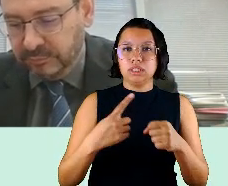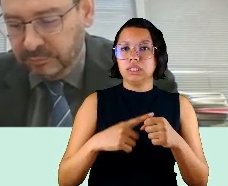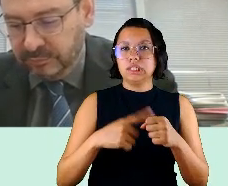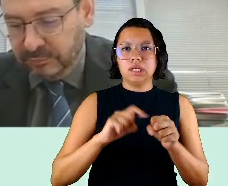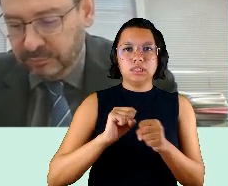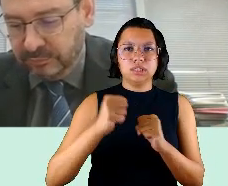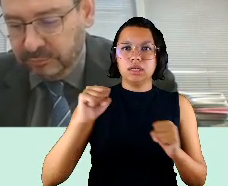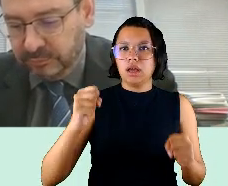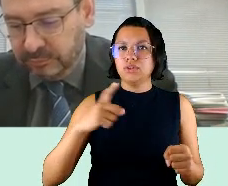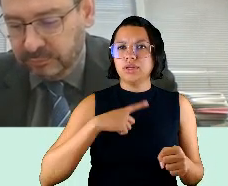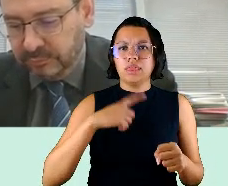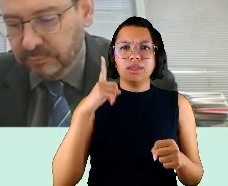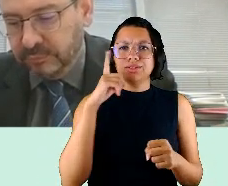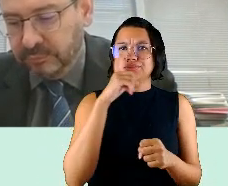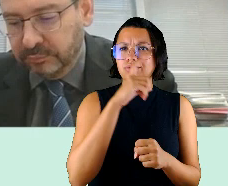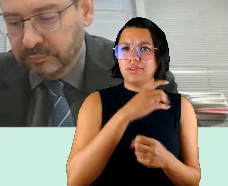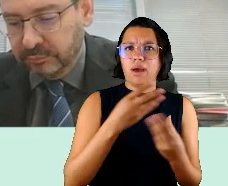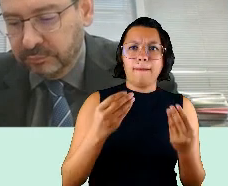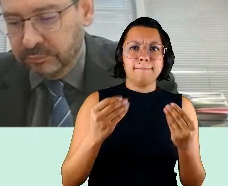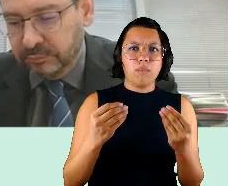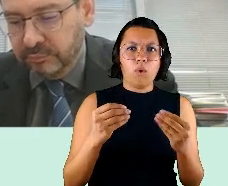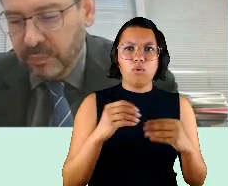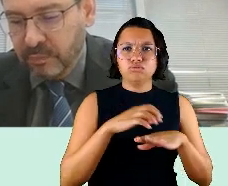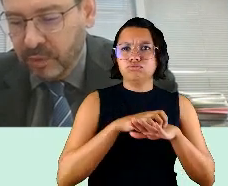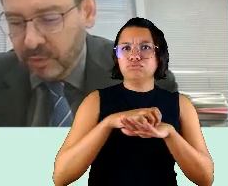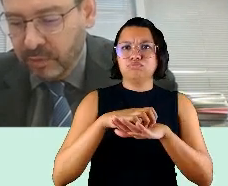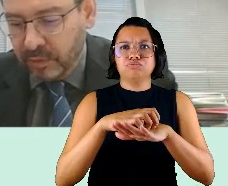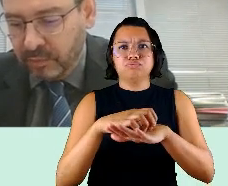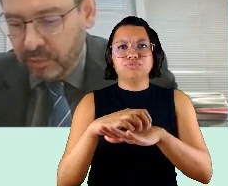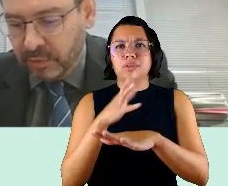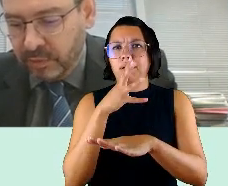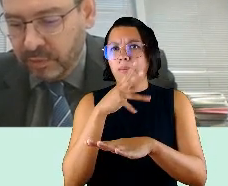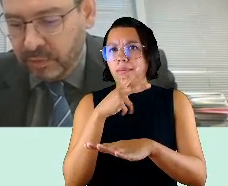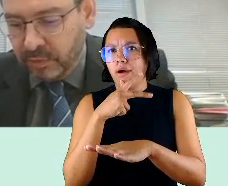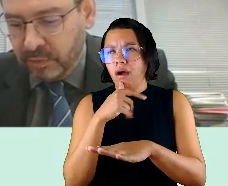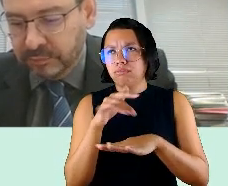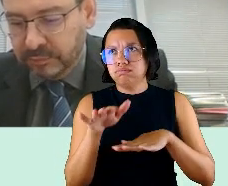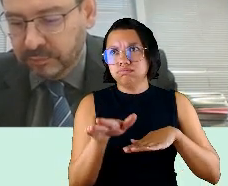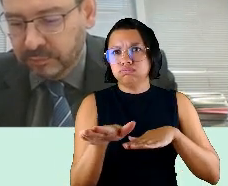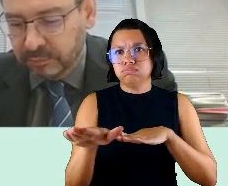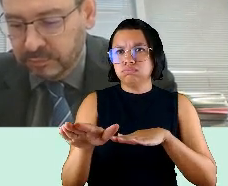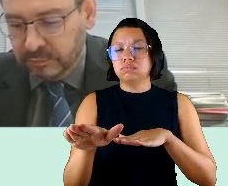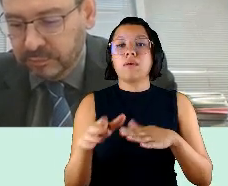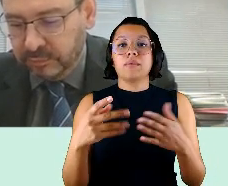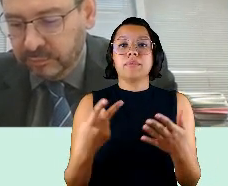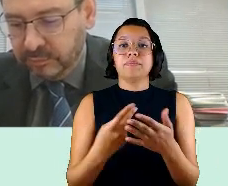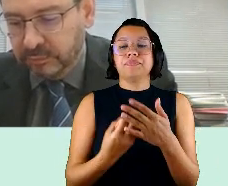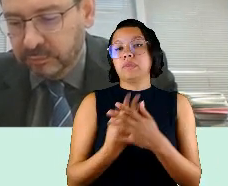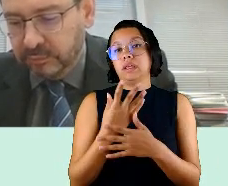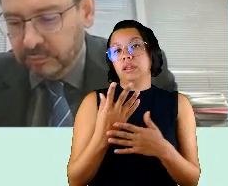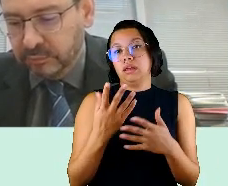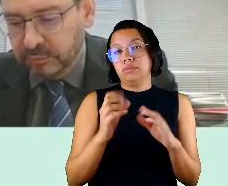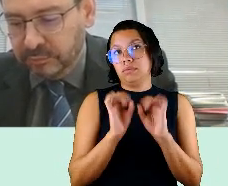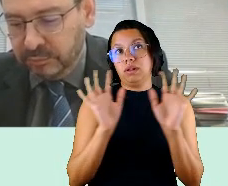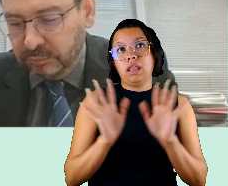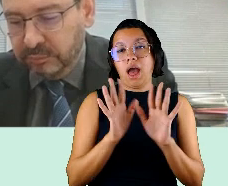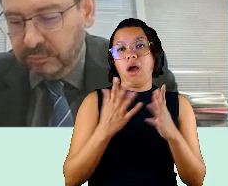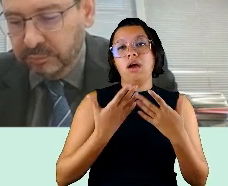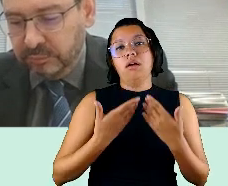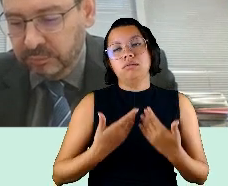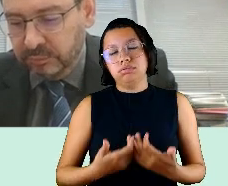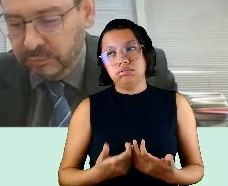há dificuldades de deslocamento, demora no trânsito, isso gerando, obviamente,